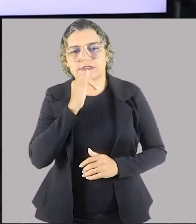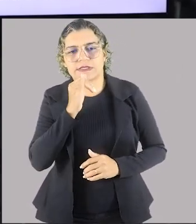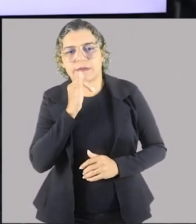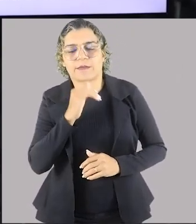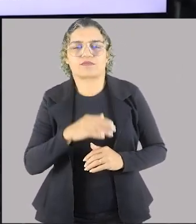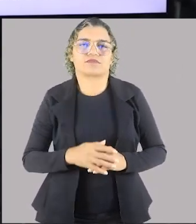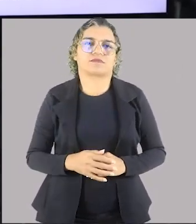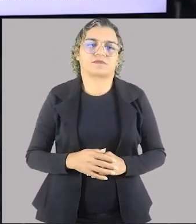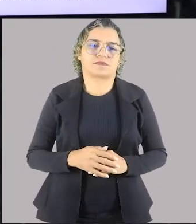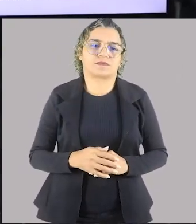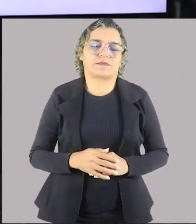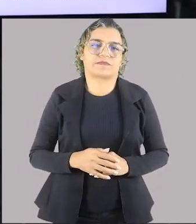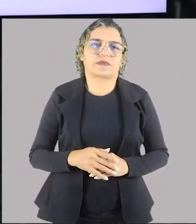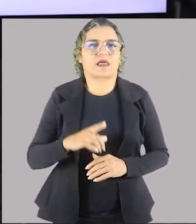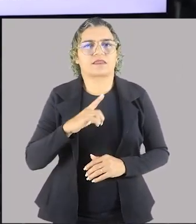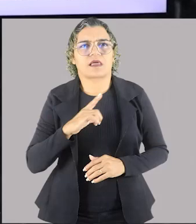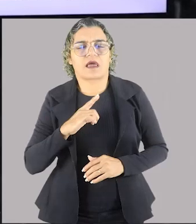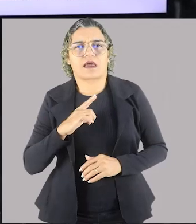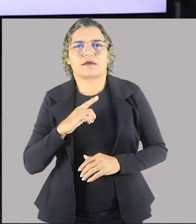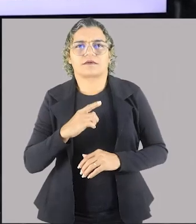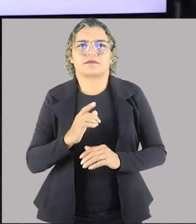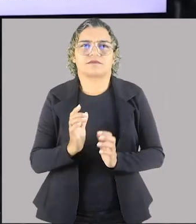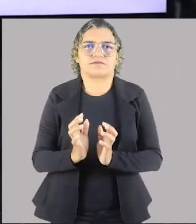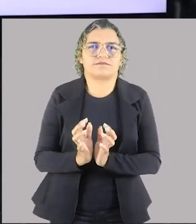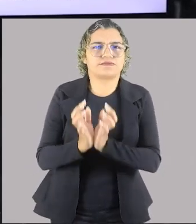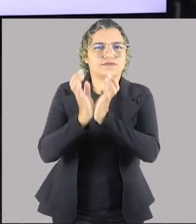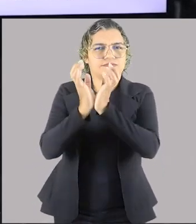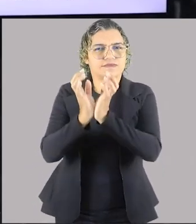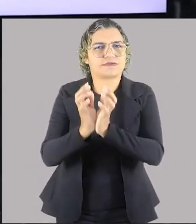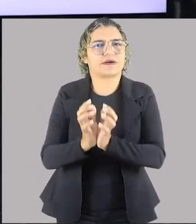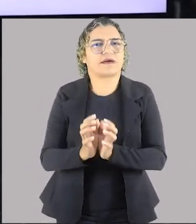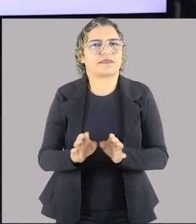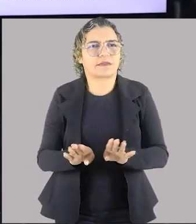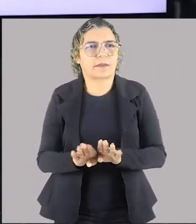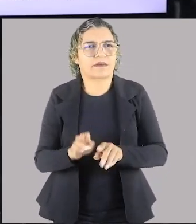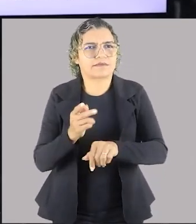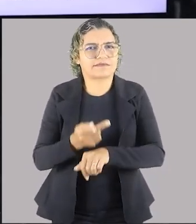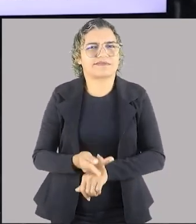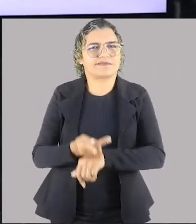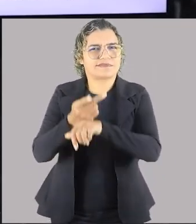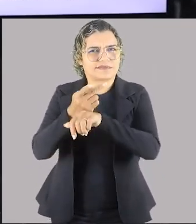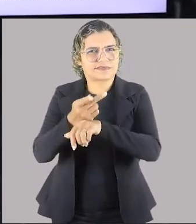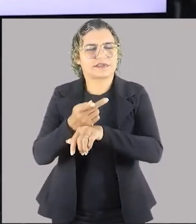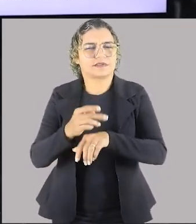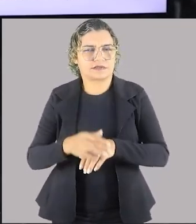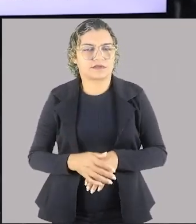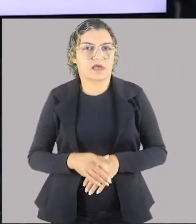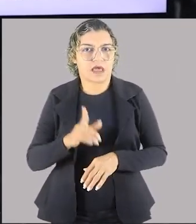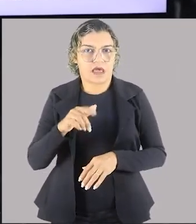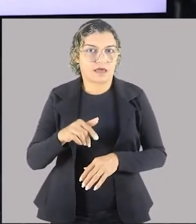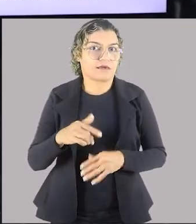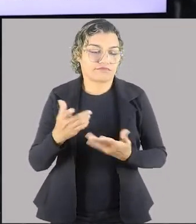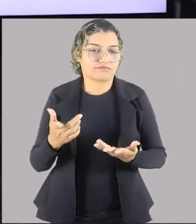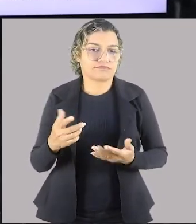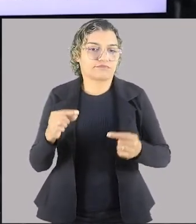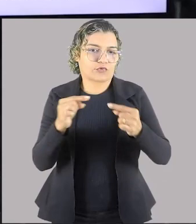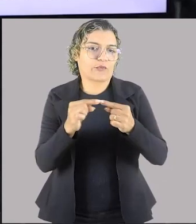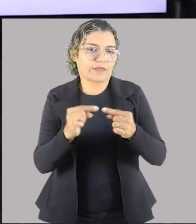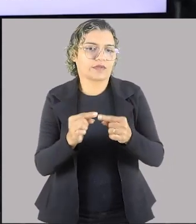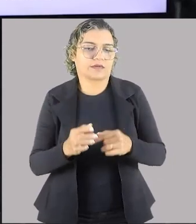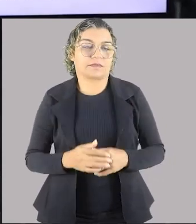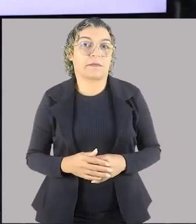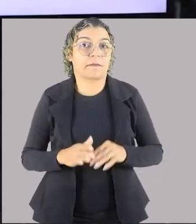performance, com medalha, com título, tá? Com pódio, tem a ver com isso.